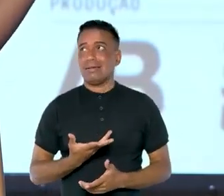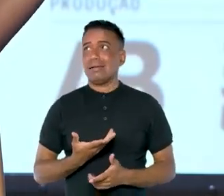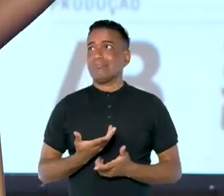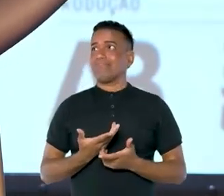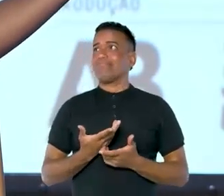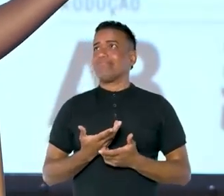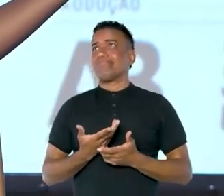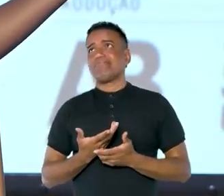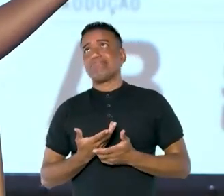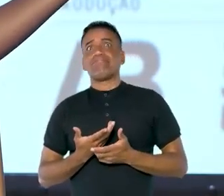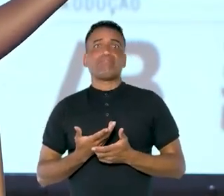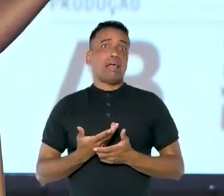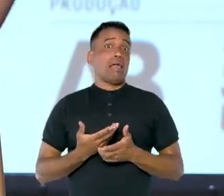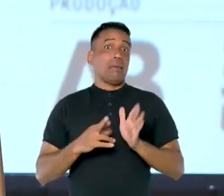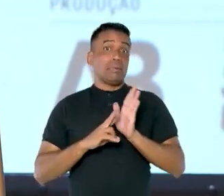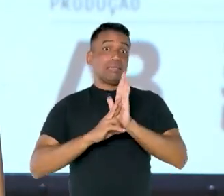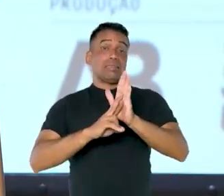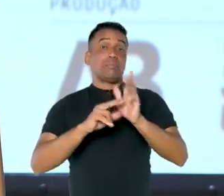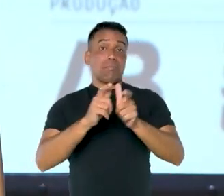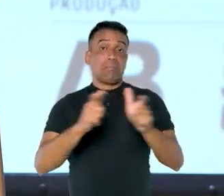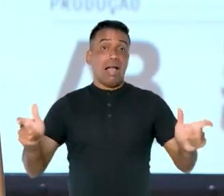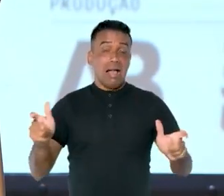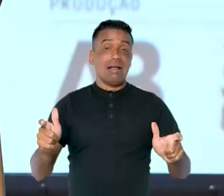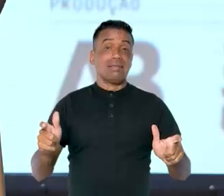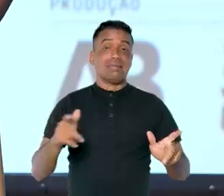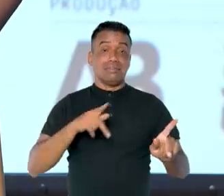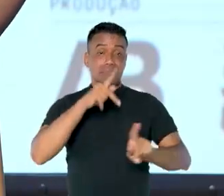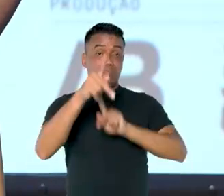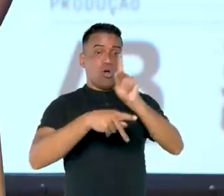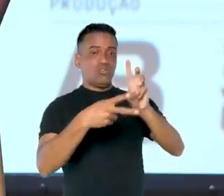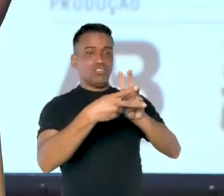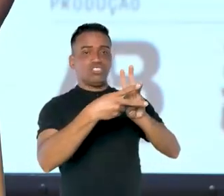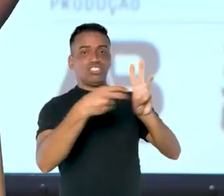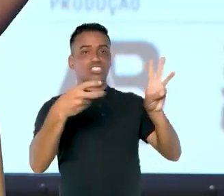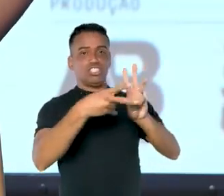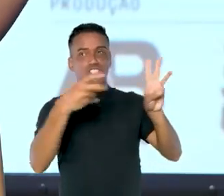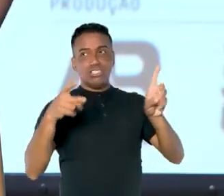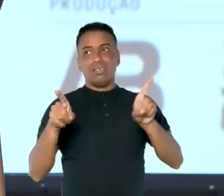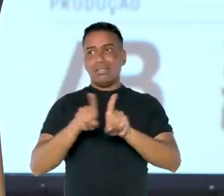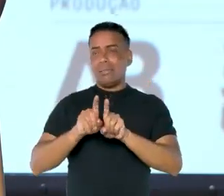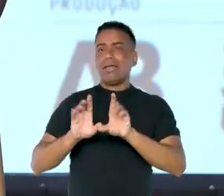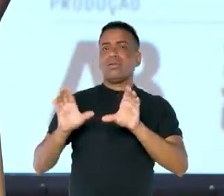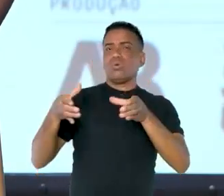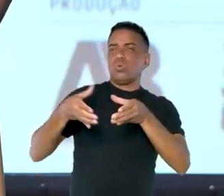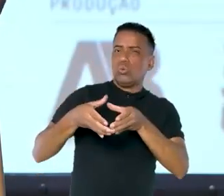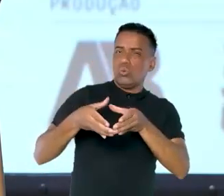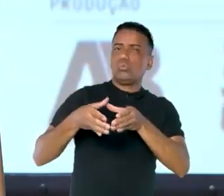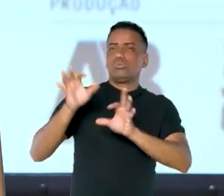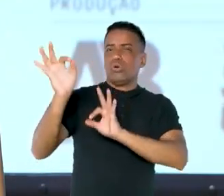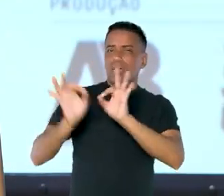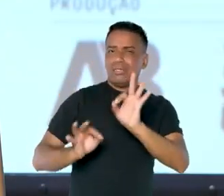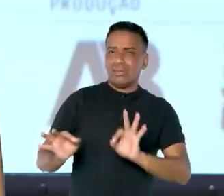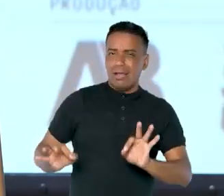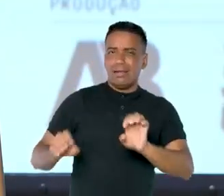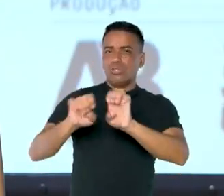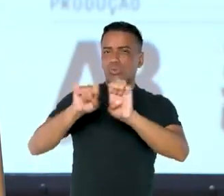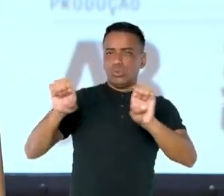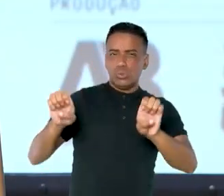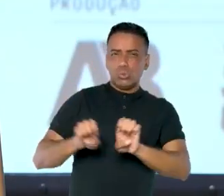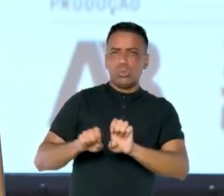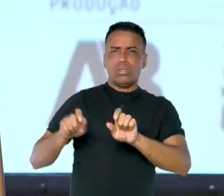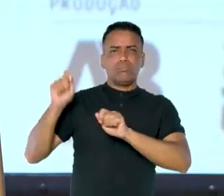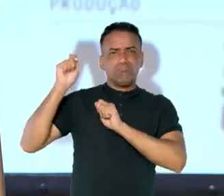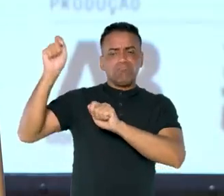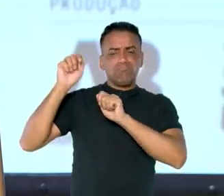maior, mas mais representada de povos indígenas e também de organizações, movimentos cada vez mais estruturados nessa